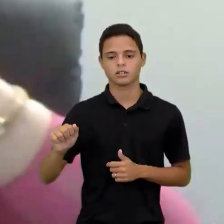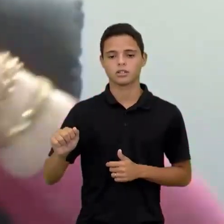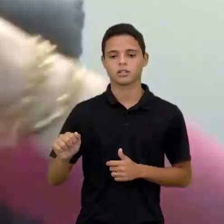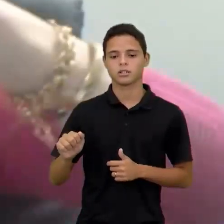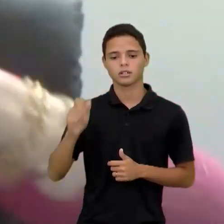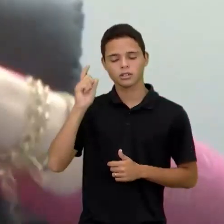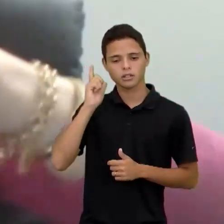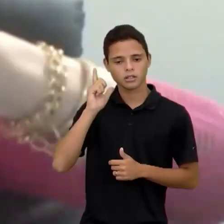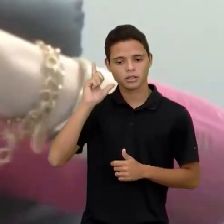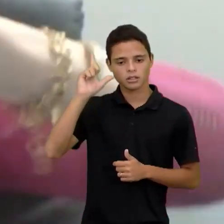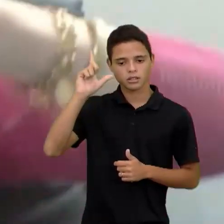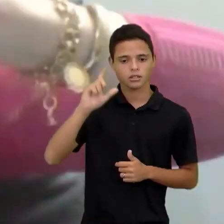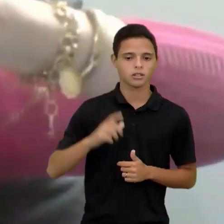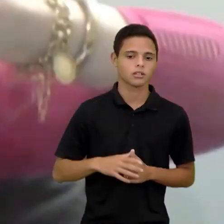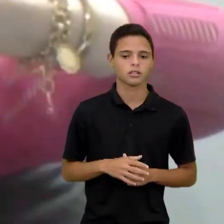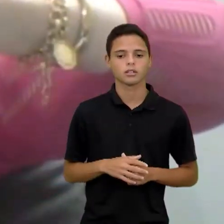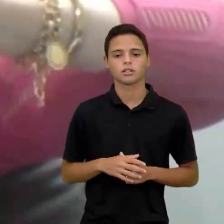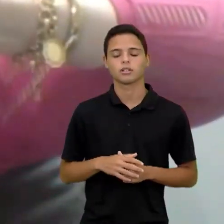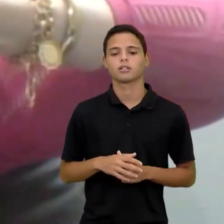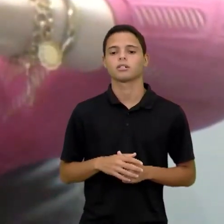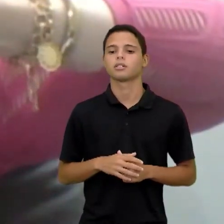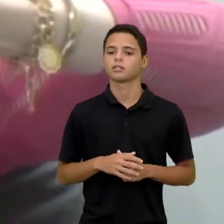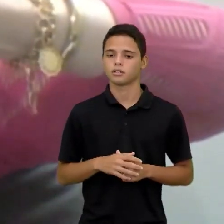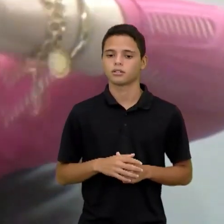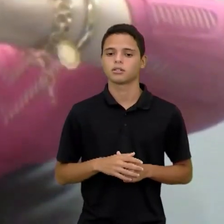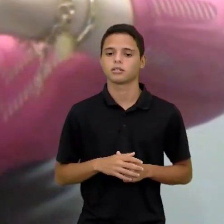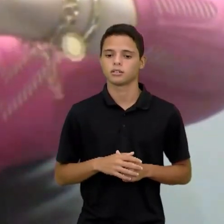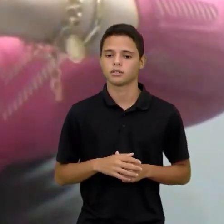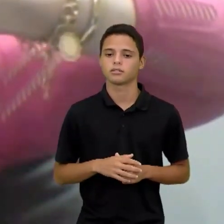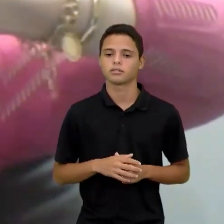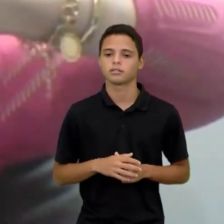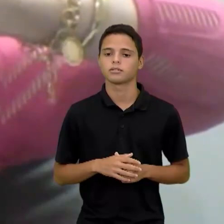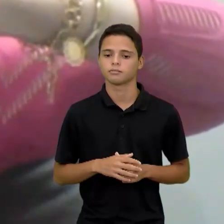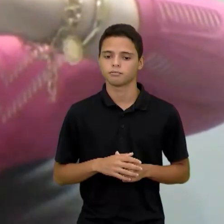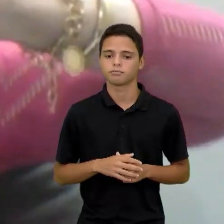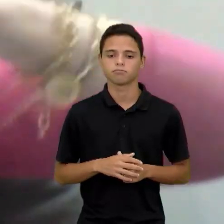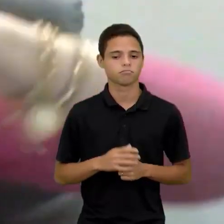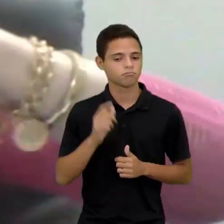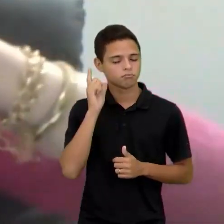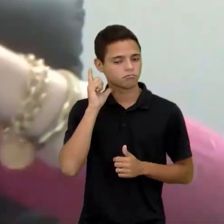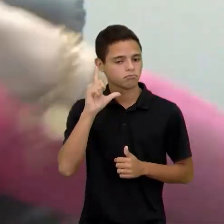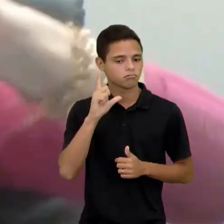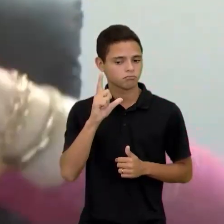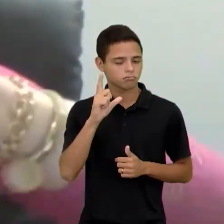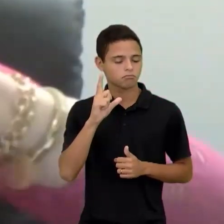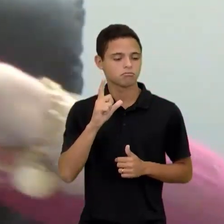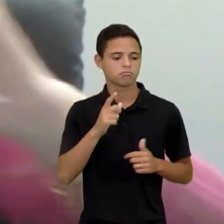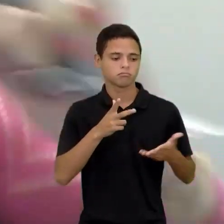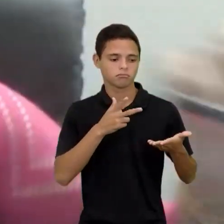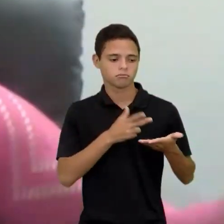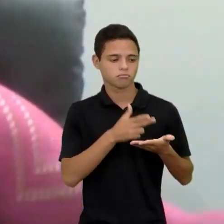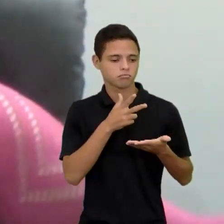faz isso, ó. Se ele consegue pegar só com os 2 dedinhos, se ele consegue pegar com os 3 dedinhos, ele abre, ele fecha. São